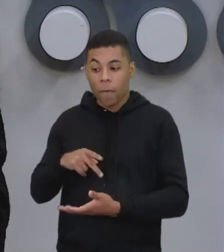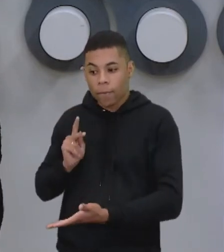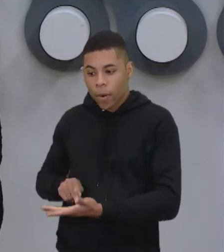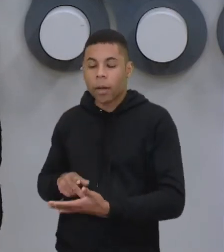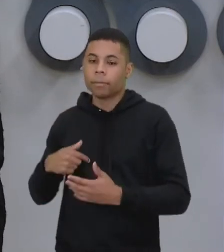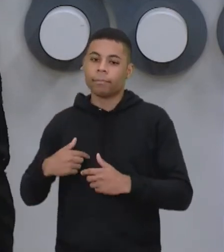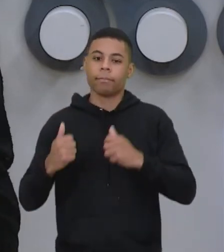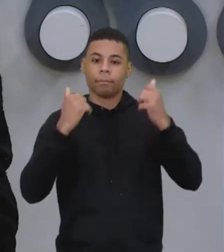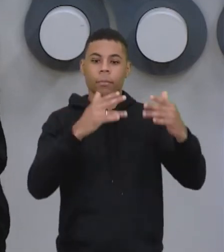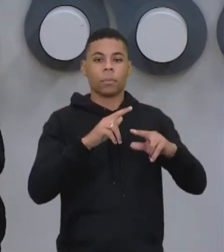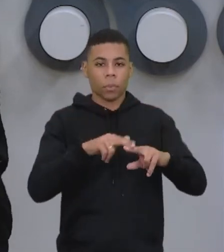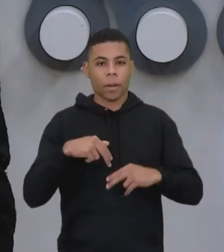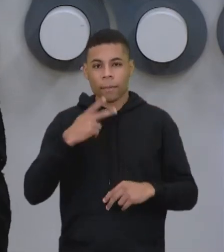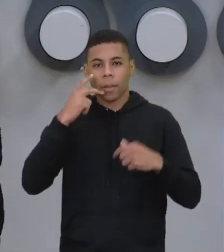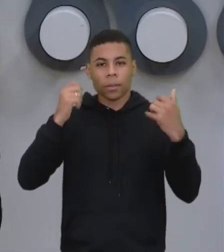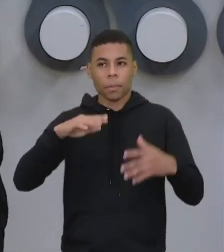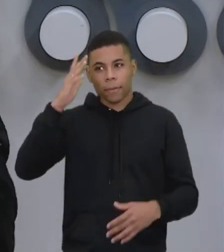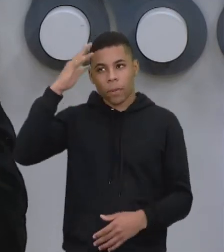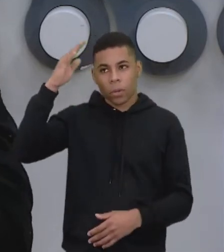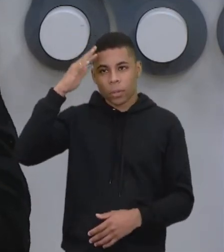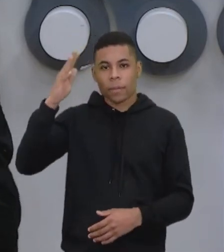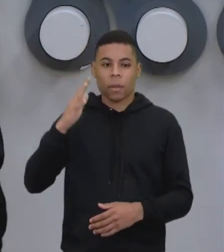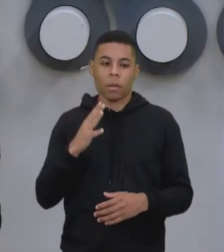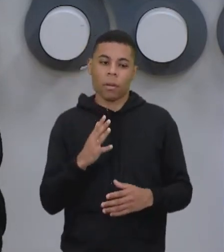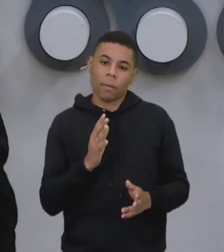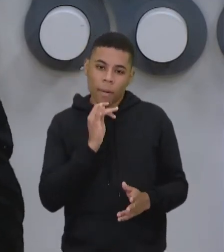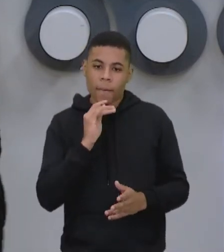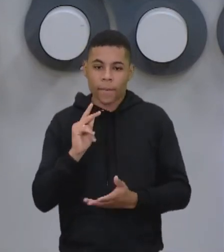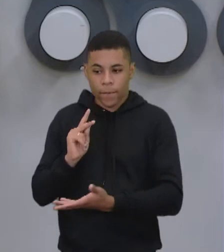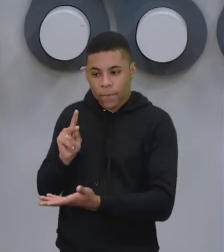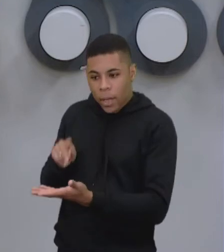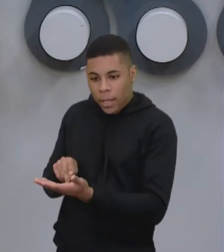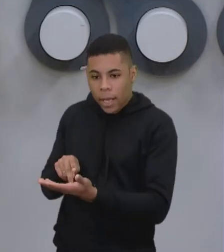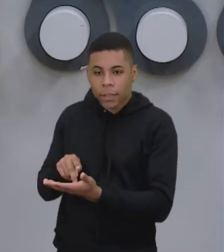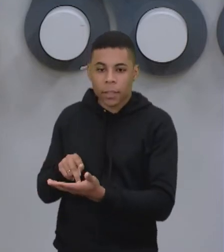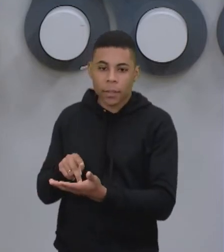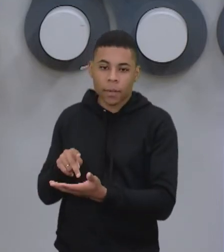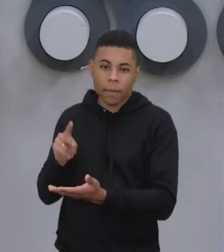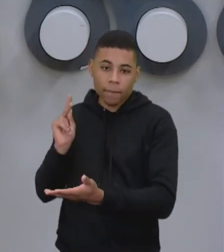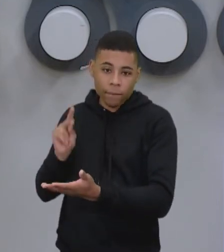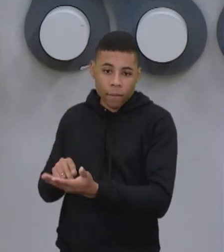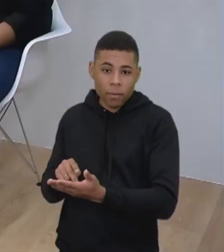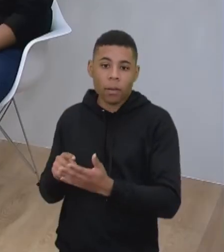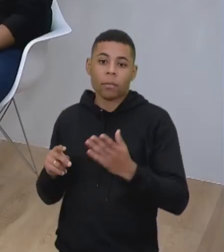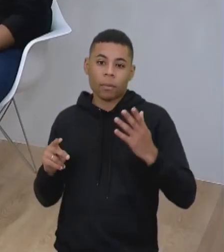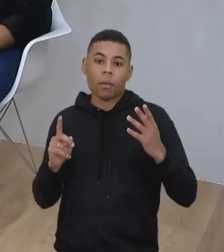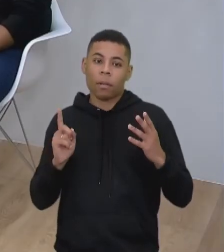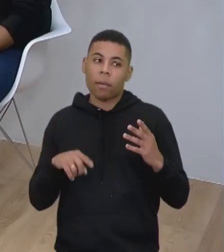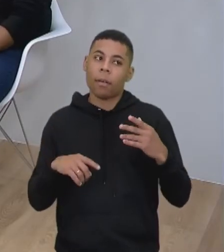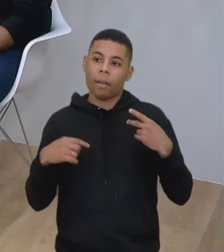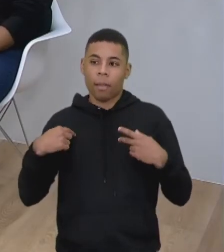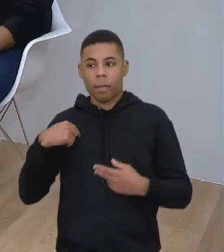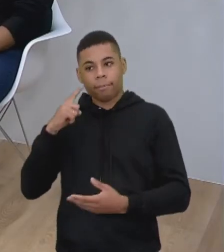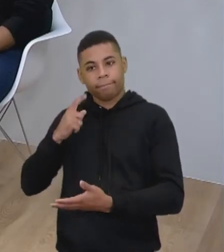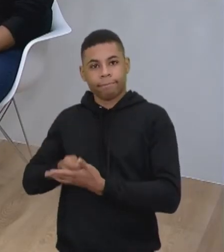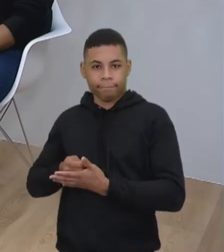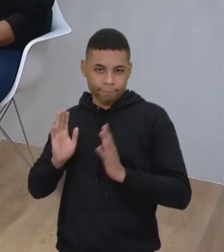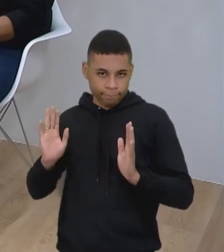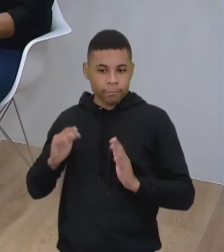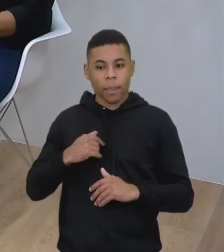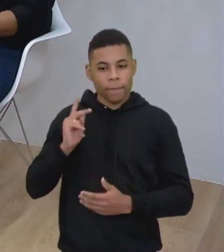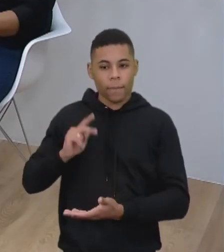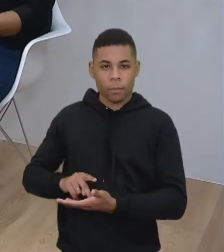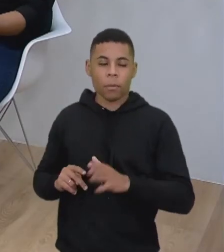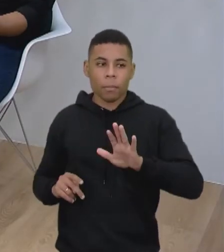Porque aí, se a gente for falar em filosofia aqui, por exemplo, a verdade, ela é mesmo sendo verdade, ela é relativa. É uma construção, né? Então, mas